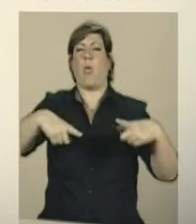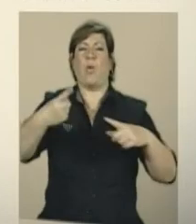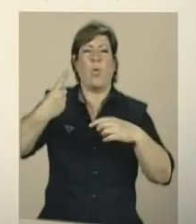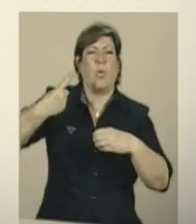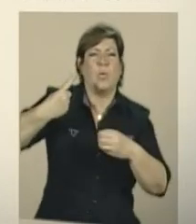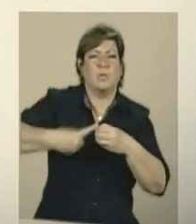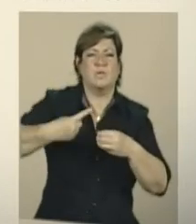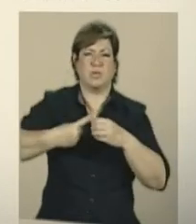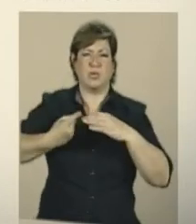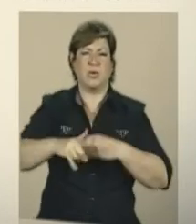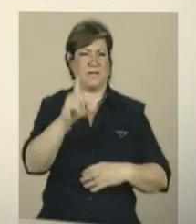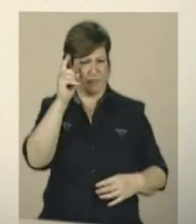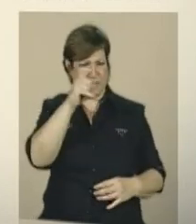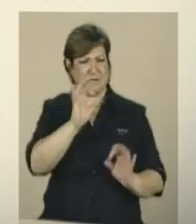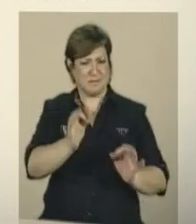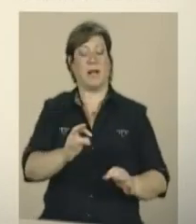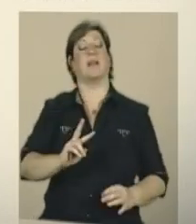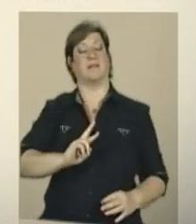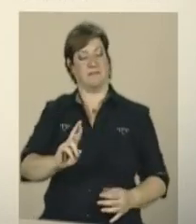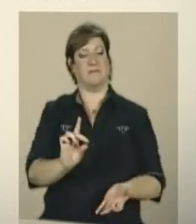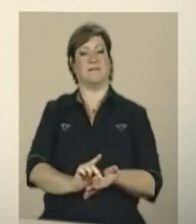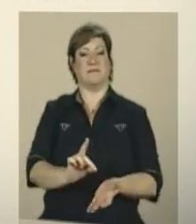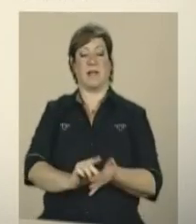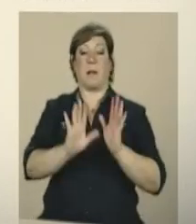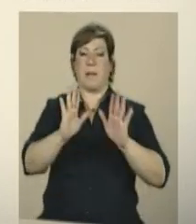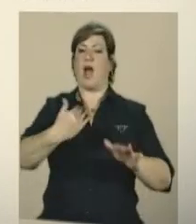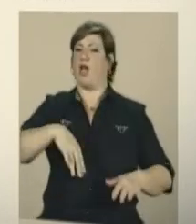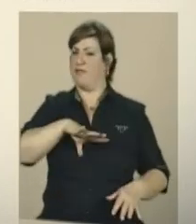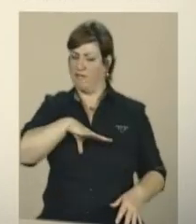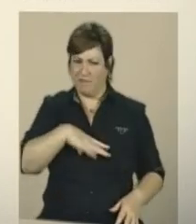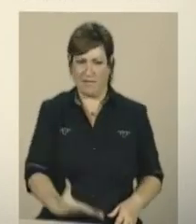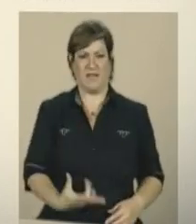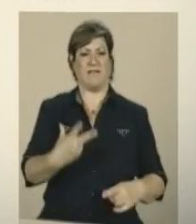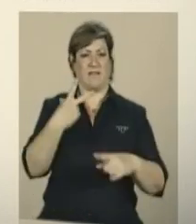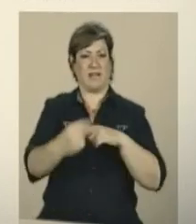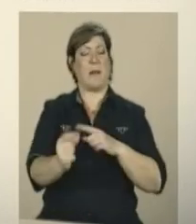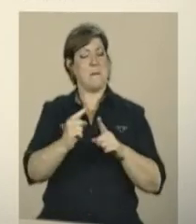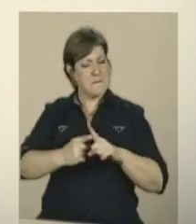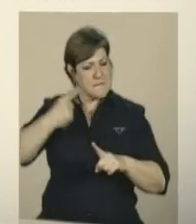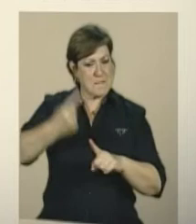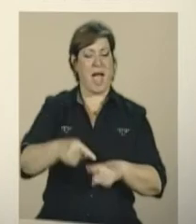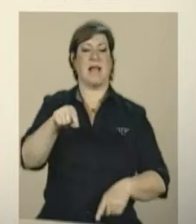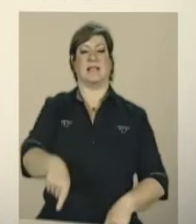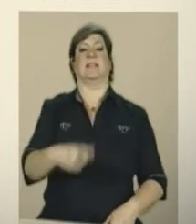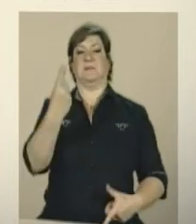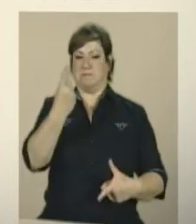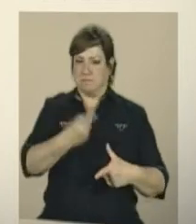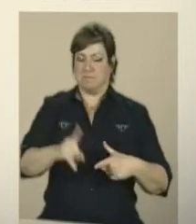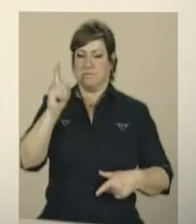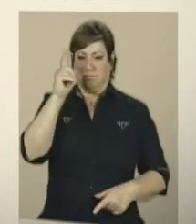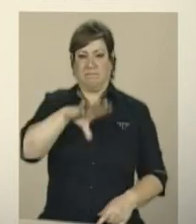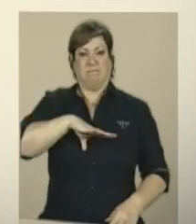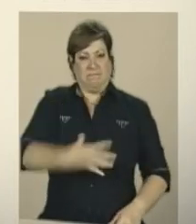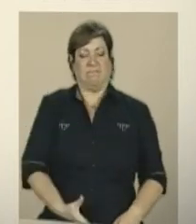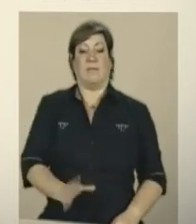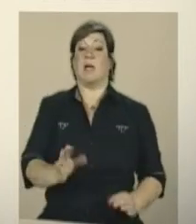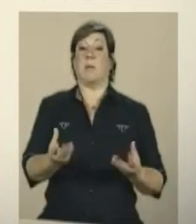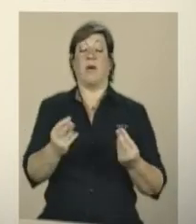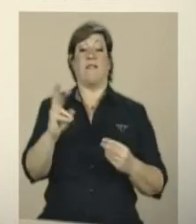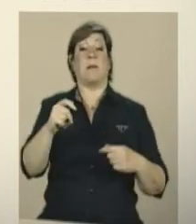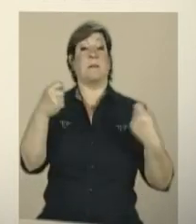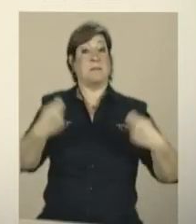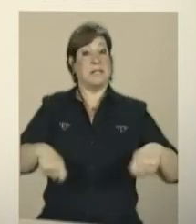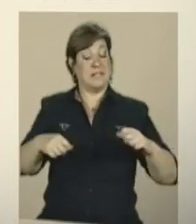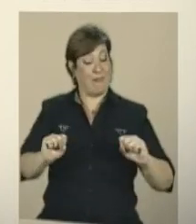mesmo é verdade Lucio Mas nós vamos Vamos enfrentar e vencer mais esse desafio que muitas vezes requer um